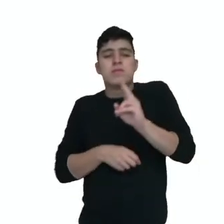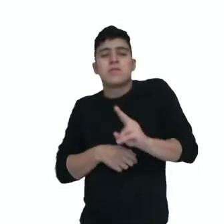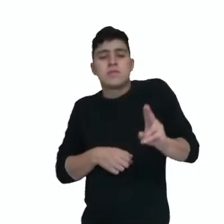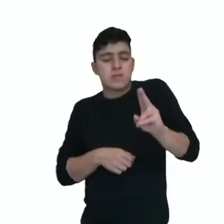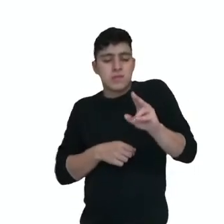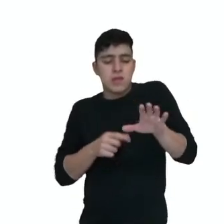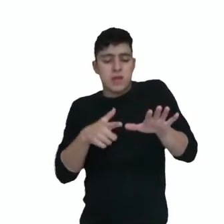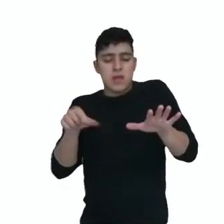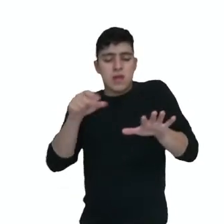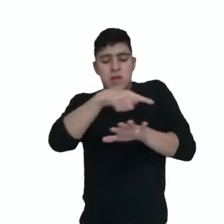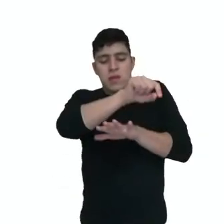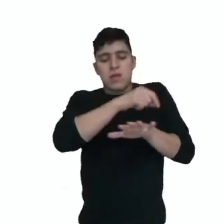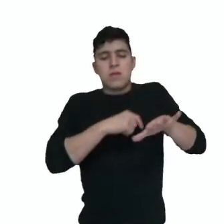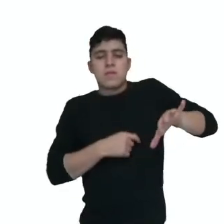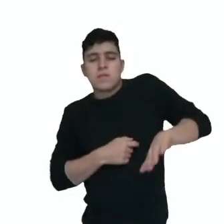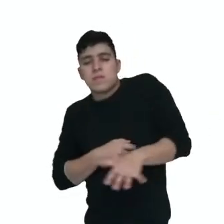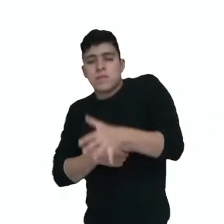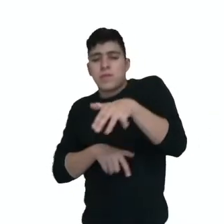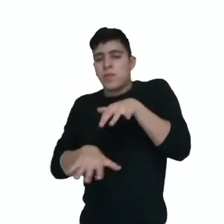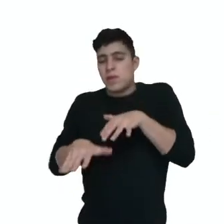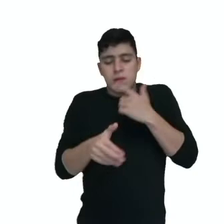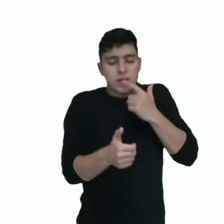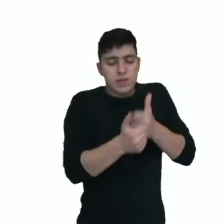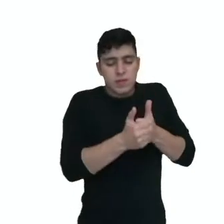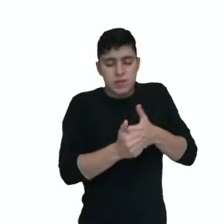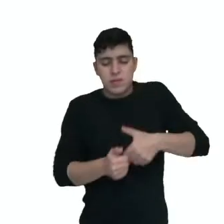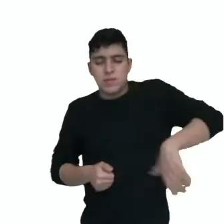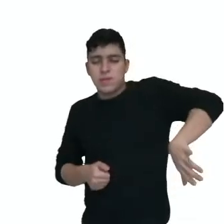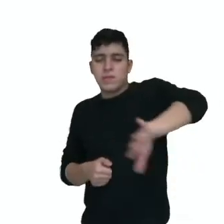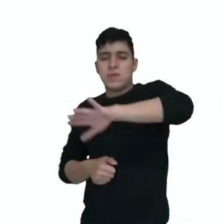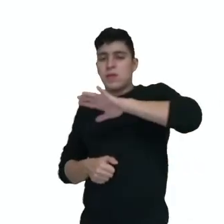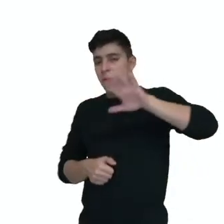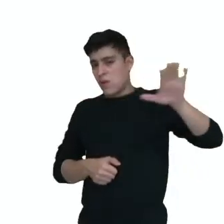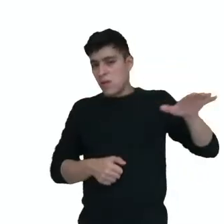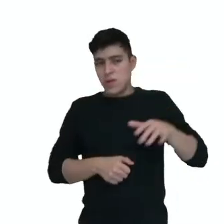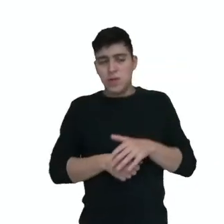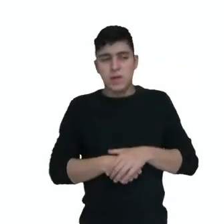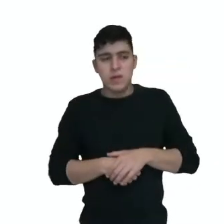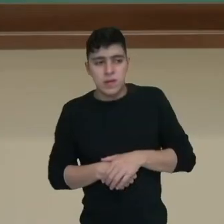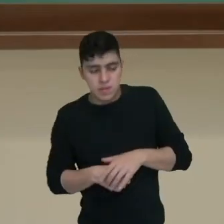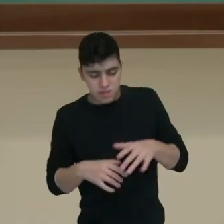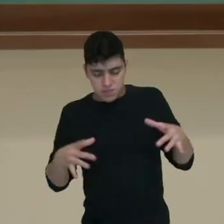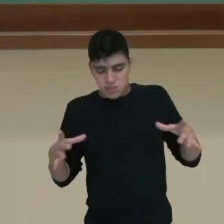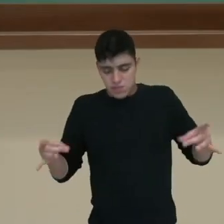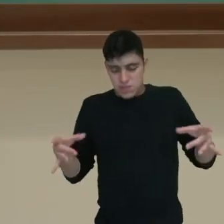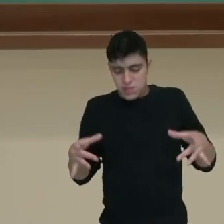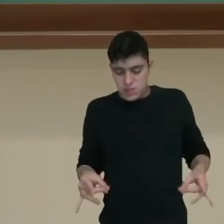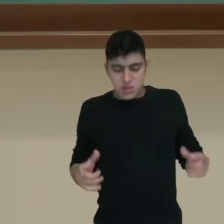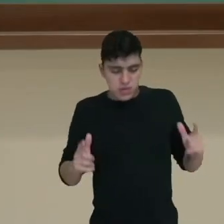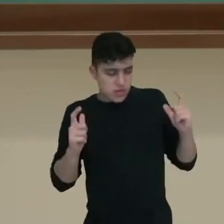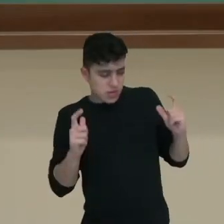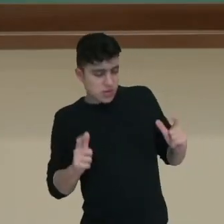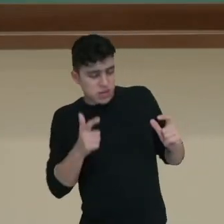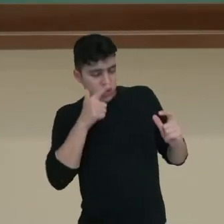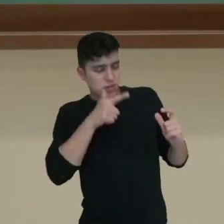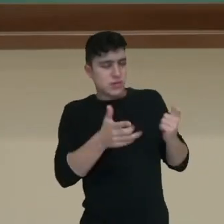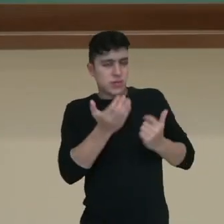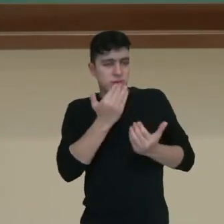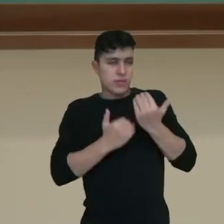ali para se movimentar levemente ali, né, para formar essa haste que fica fixada no substrato para poder se